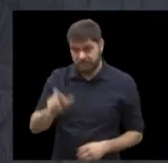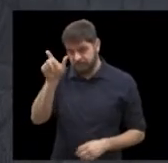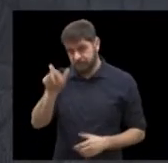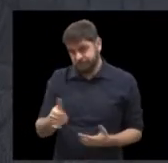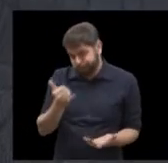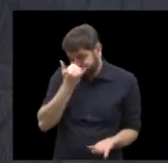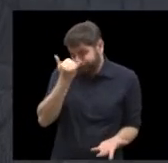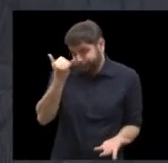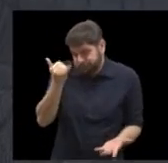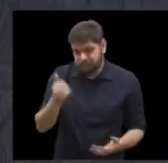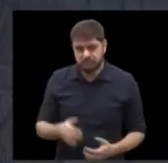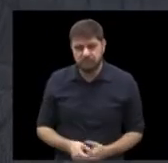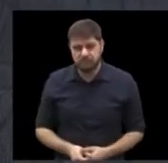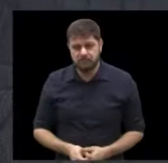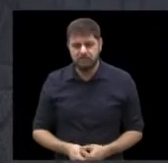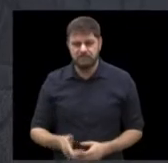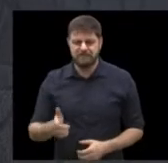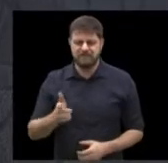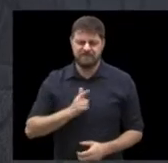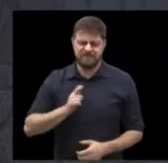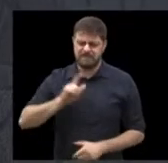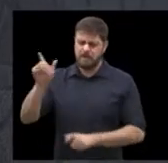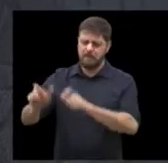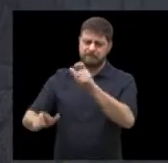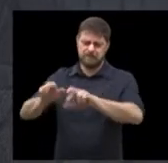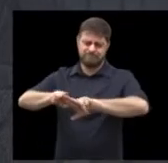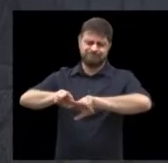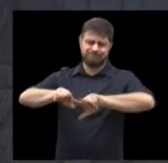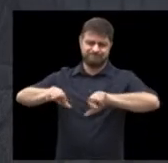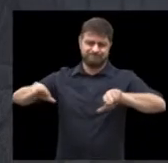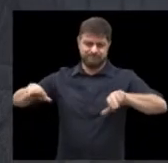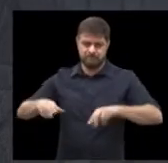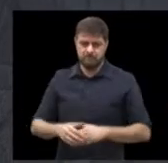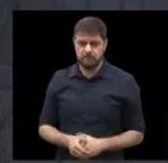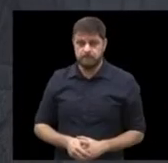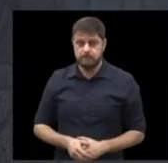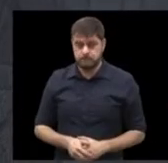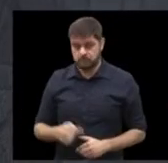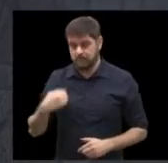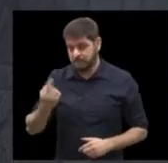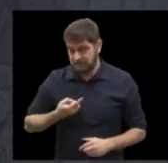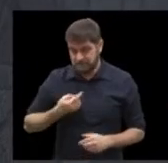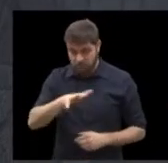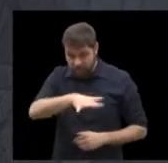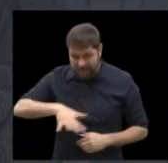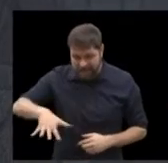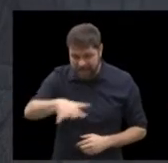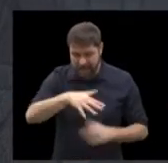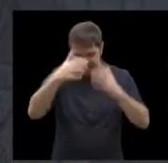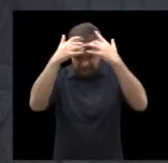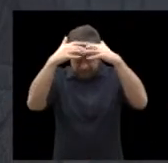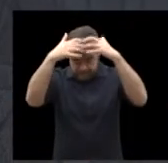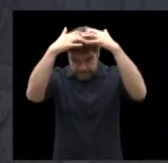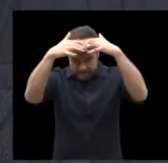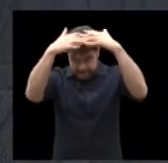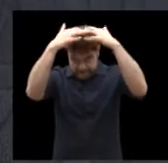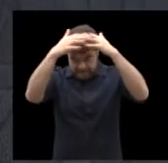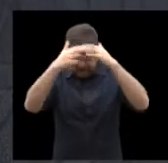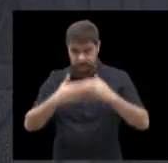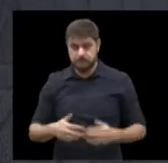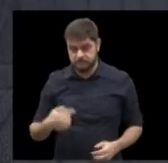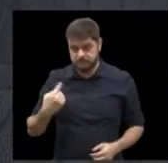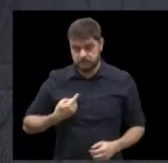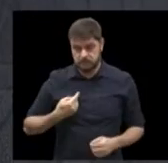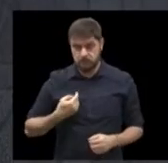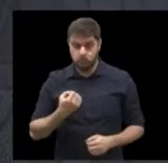Eu tenho vários pacientes, graças a Deus a gente não tem muito, mas como a gente faz neurologia e neurocirurgia, então a gente tem